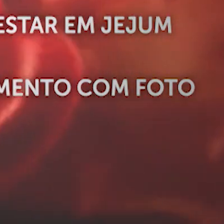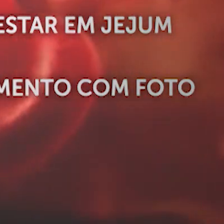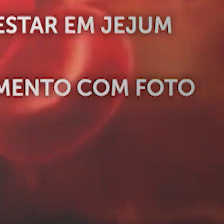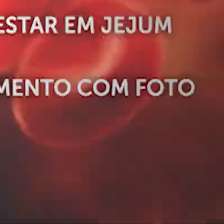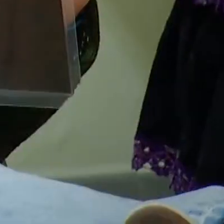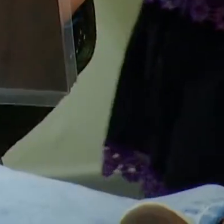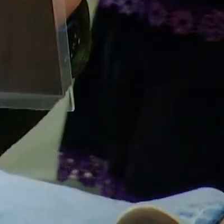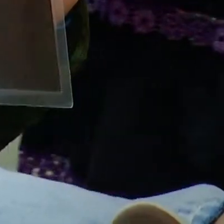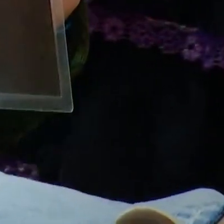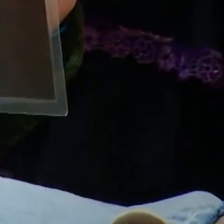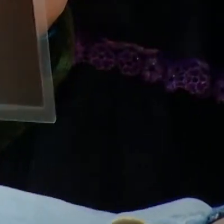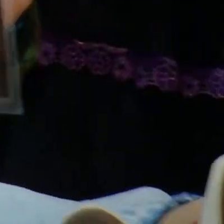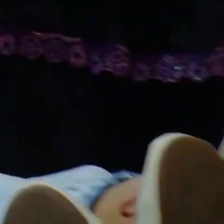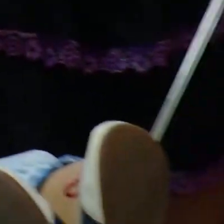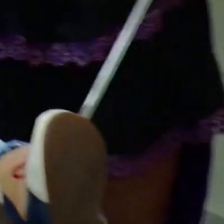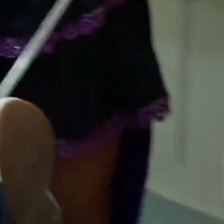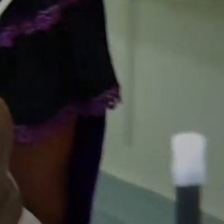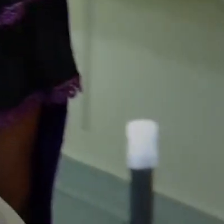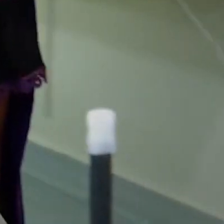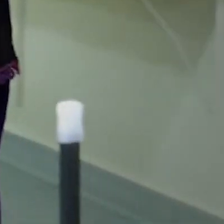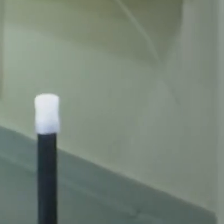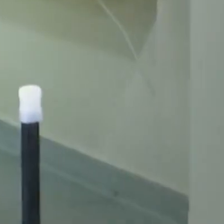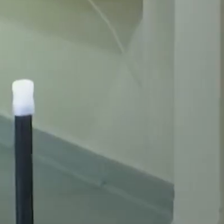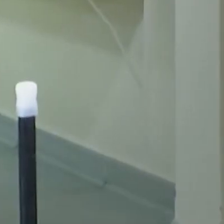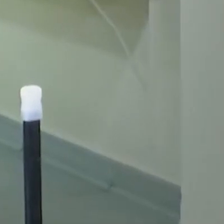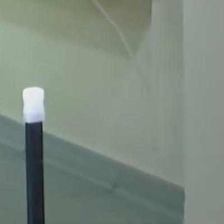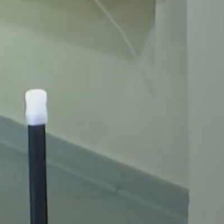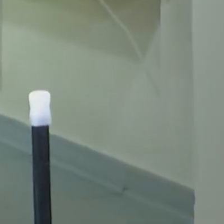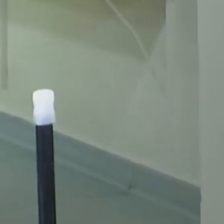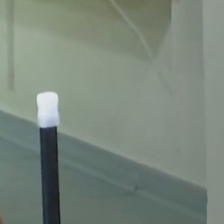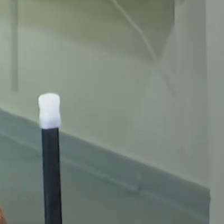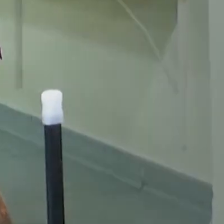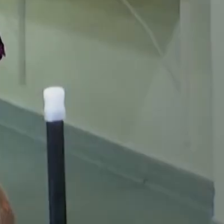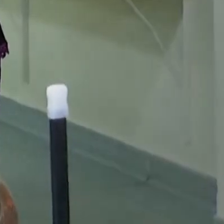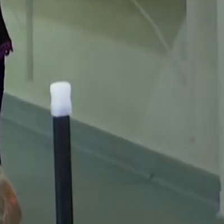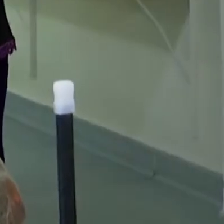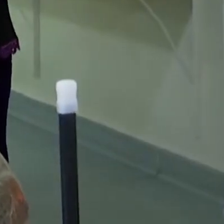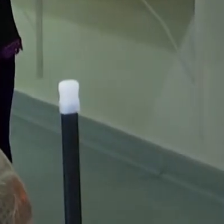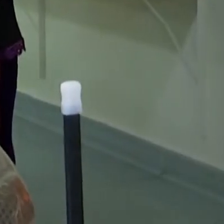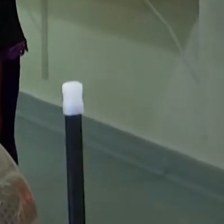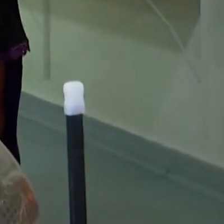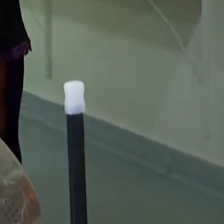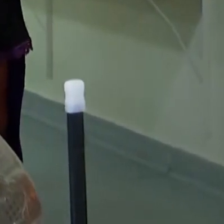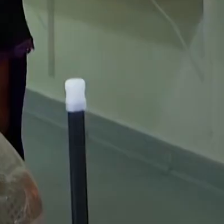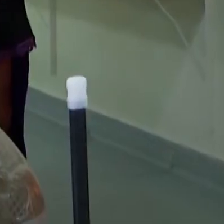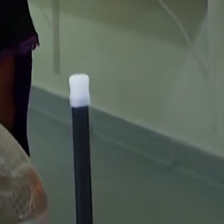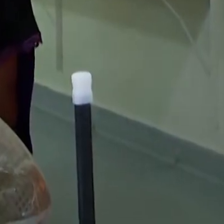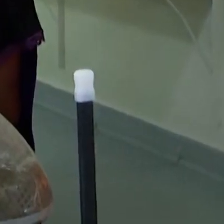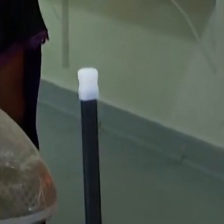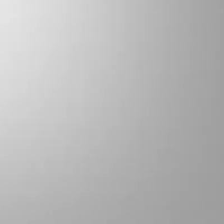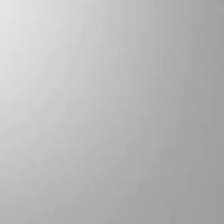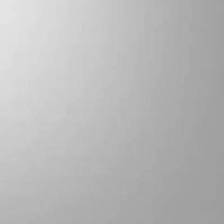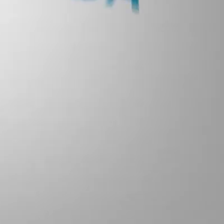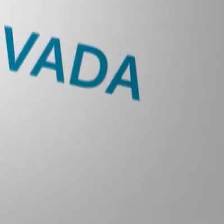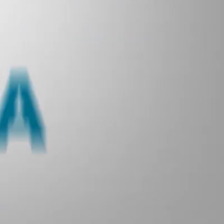com foto. Doar sangue é um gesto de solidariedade.